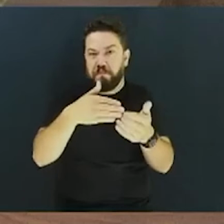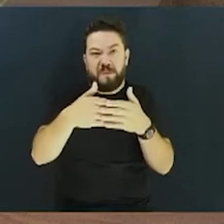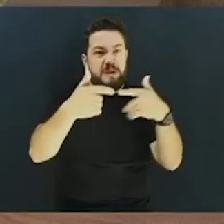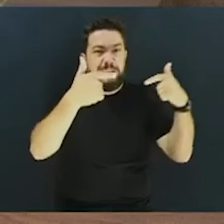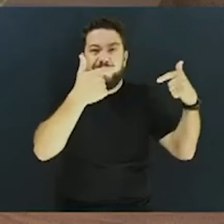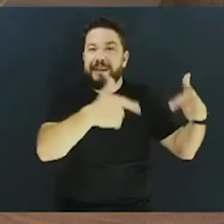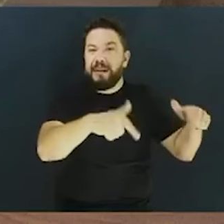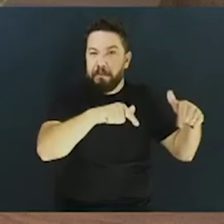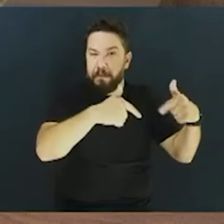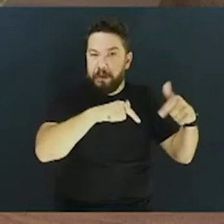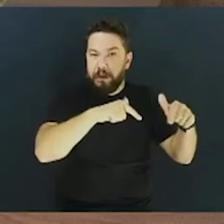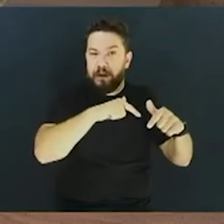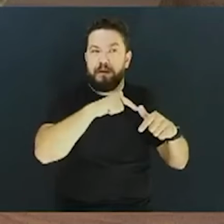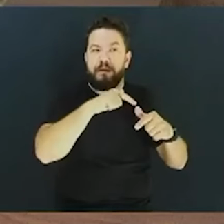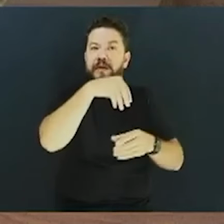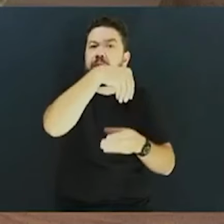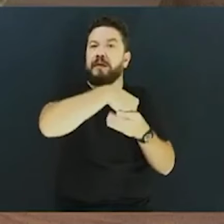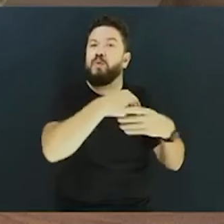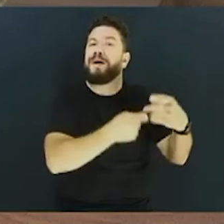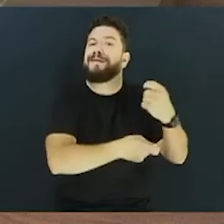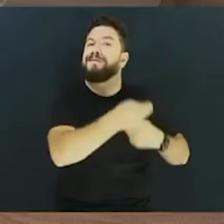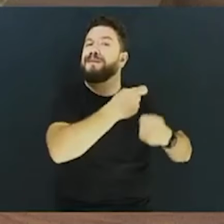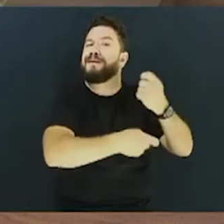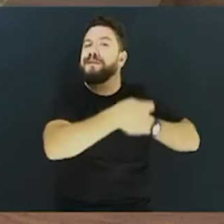Estado brasileiro, em todos os níveis,